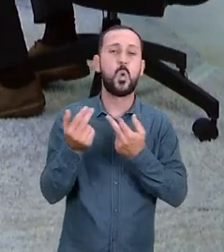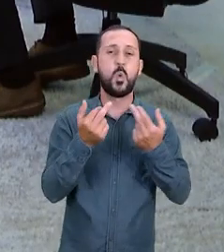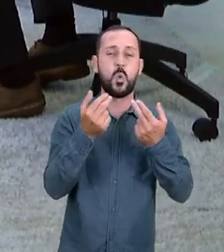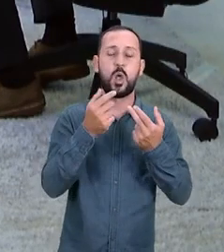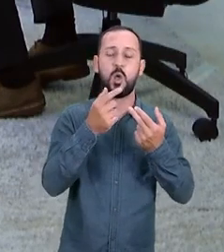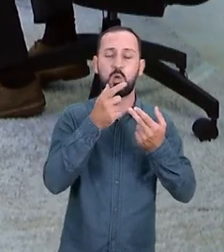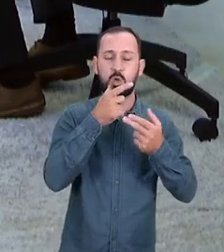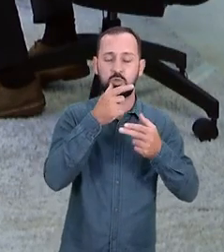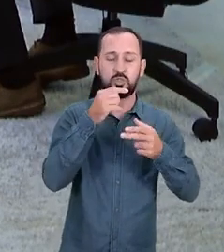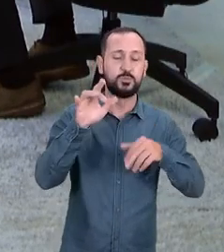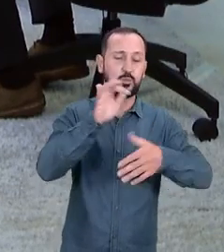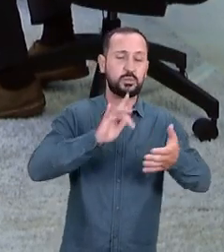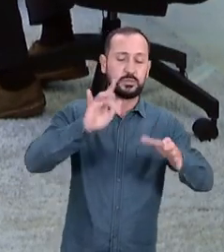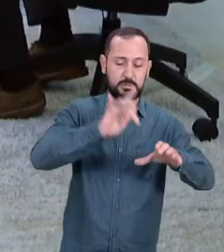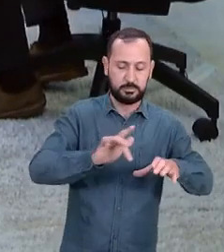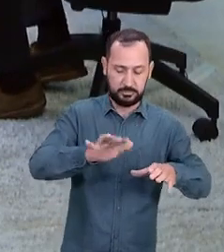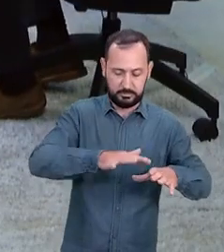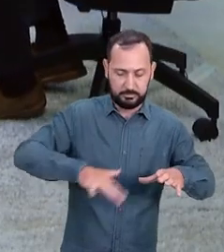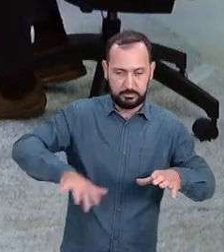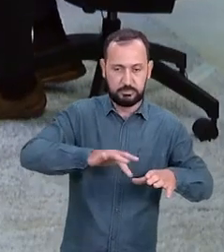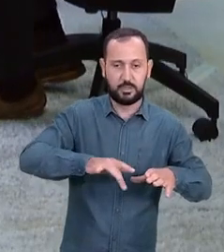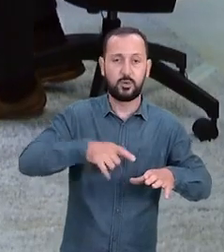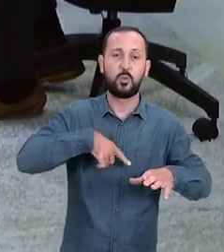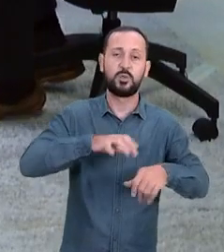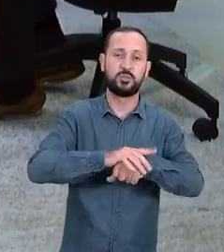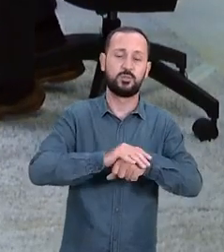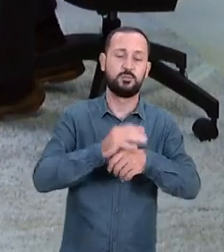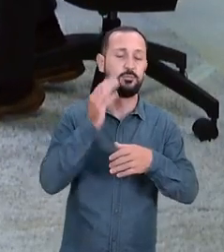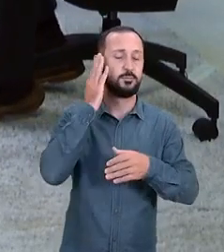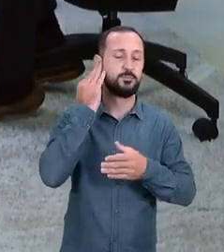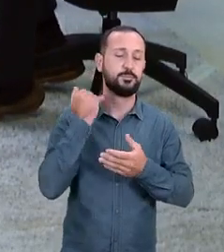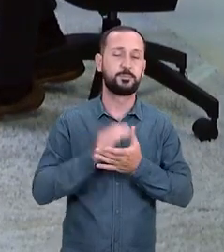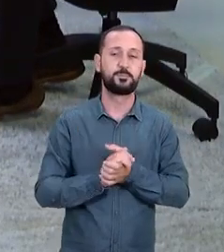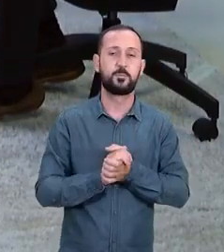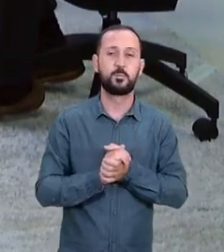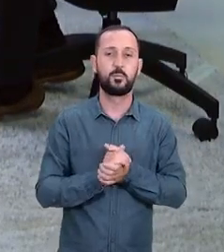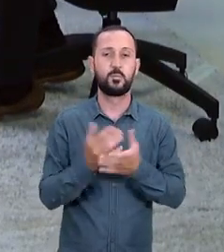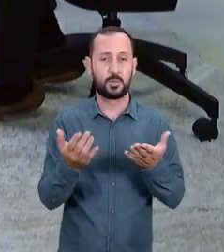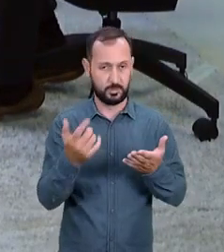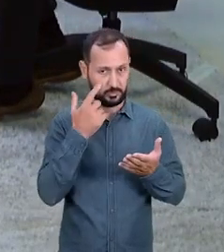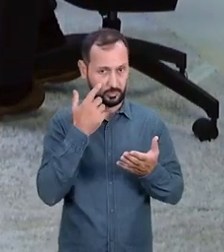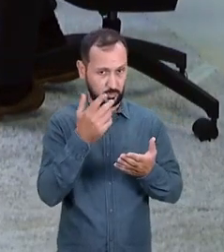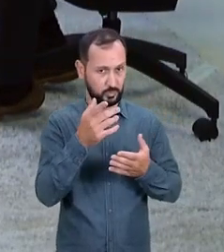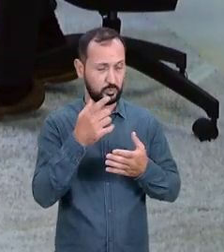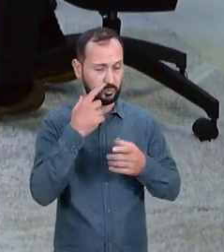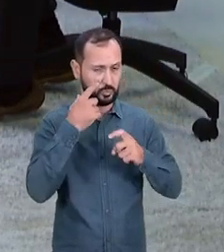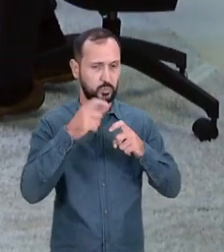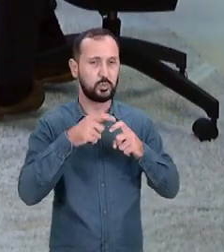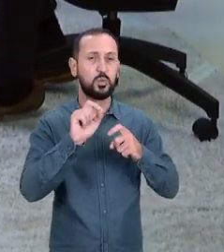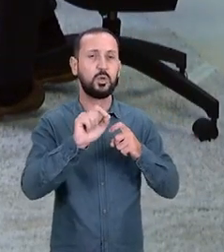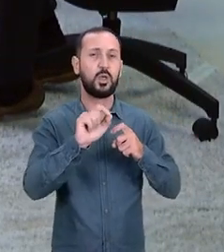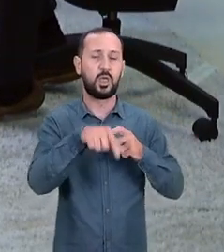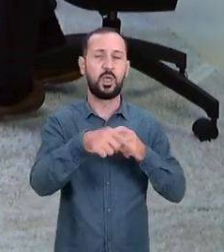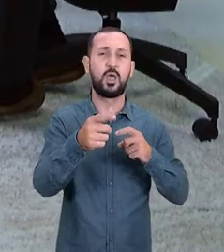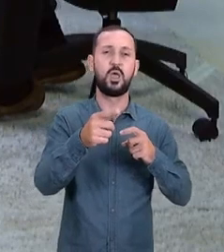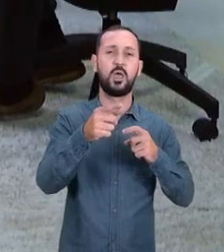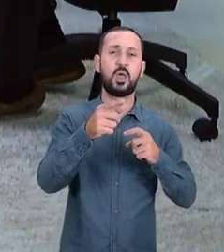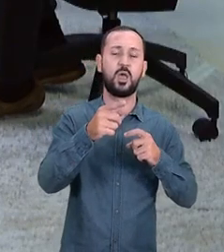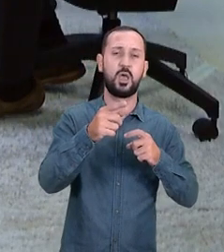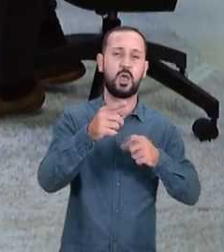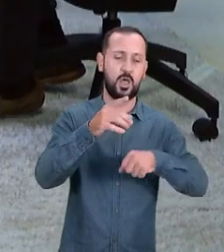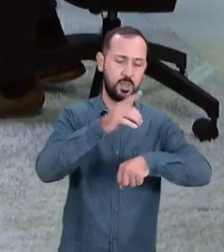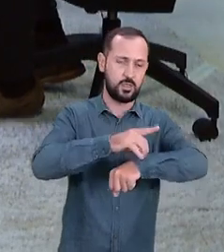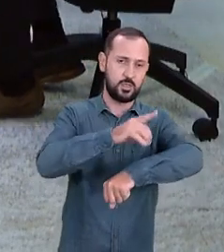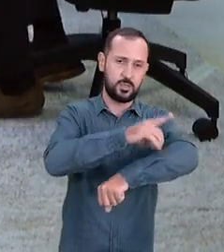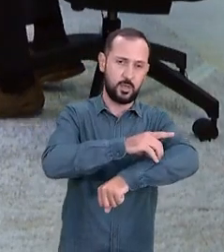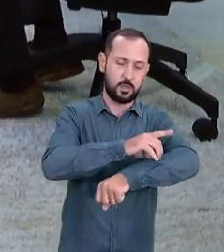um reservatório de mosquito, transmissor dessas doenças. Dr. Everton, é a dengue que é o top,